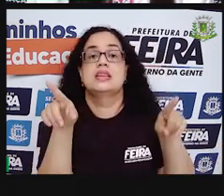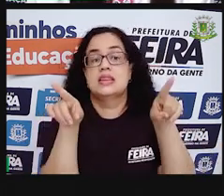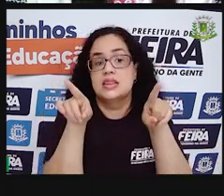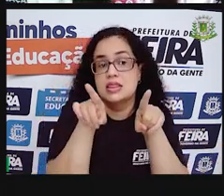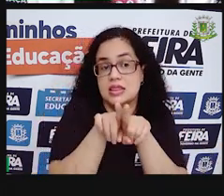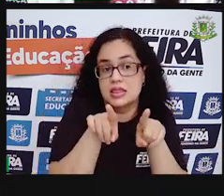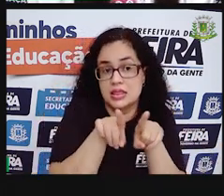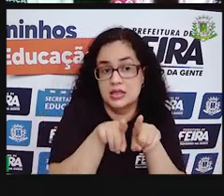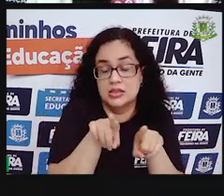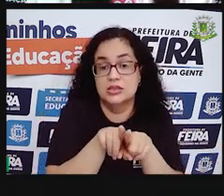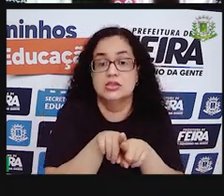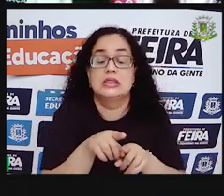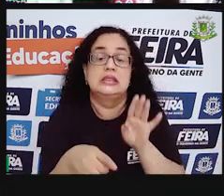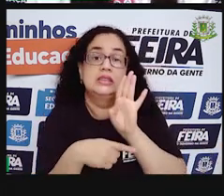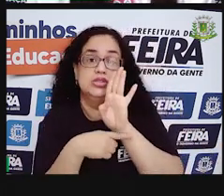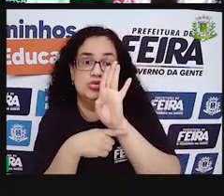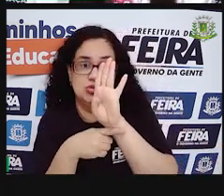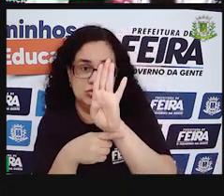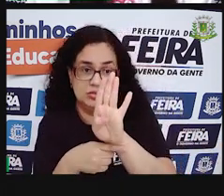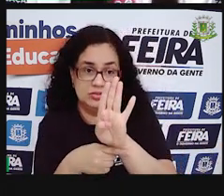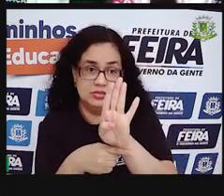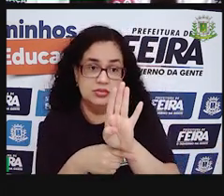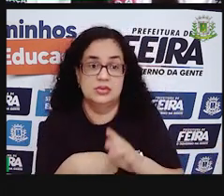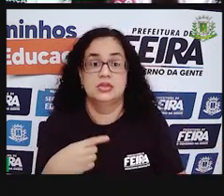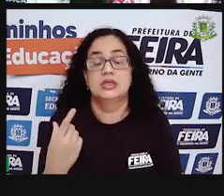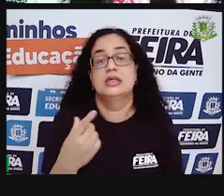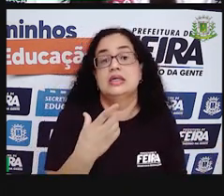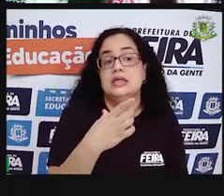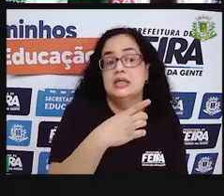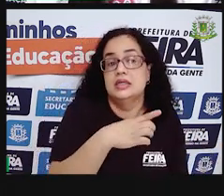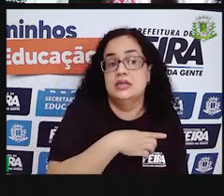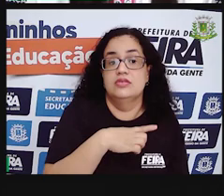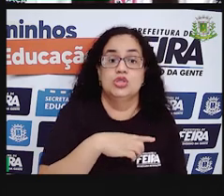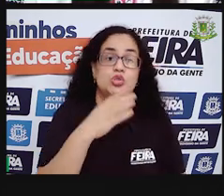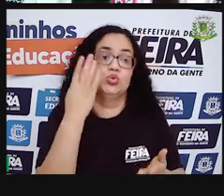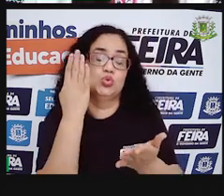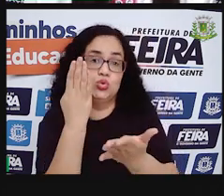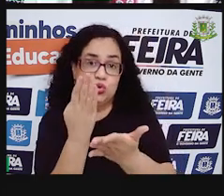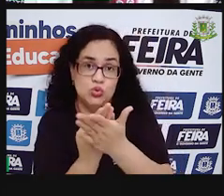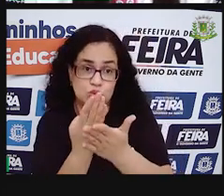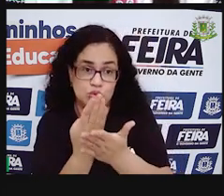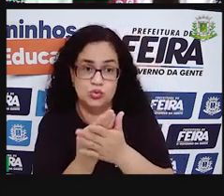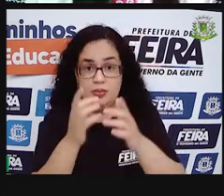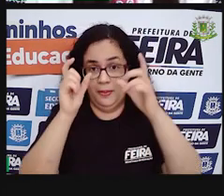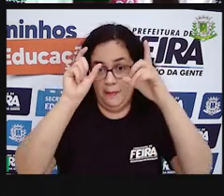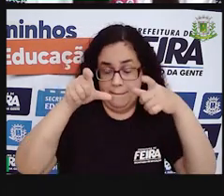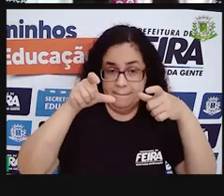suas contribuições. E é sobre isso que a gente vai estudar neste momento.